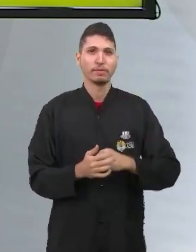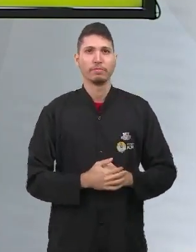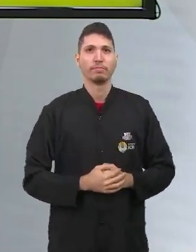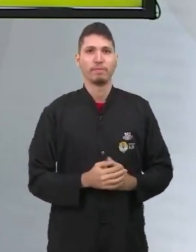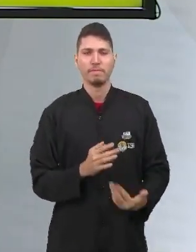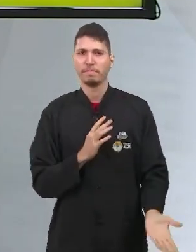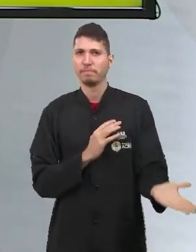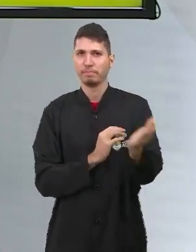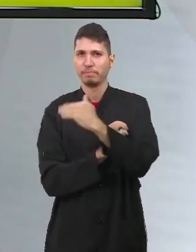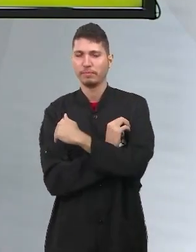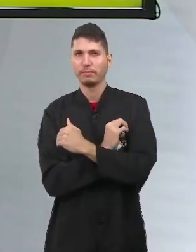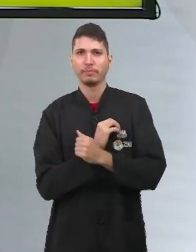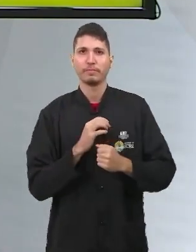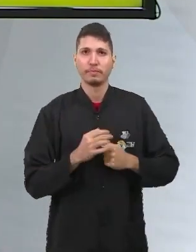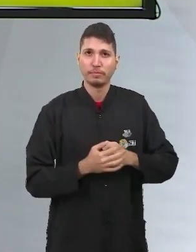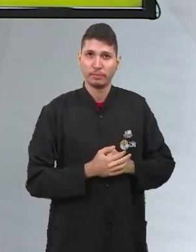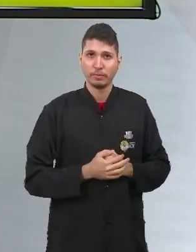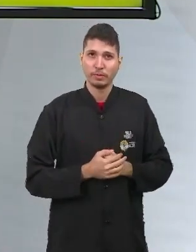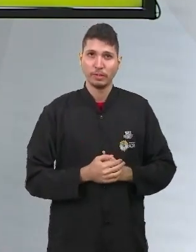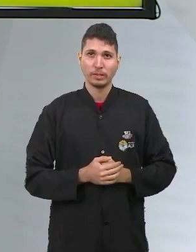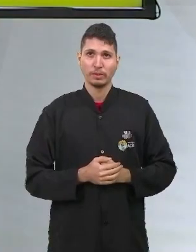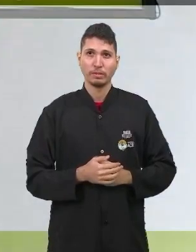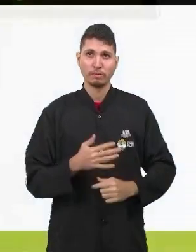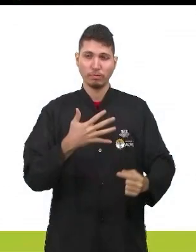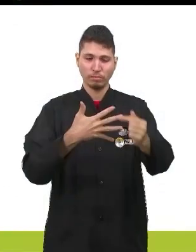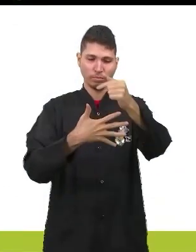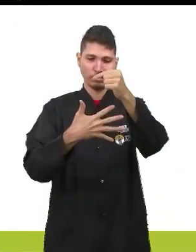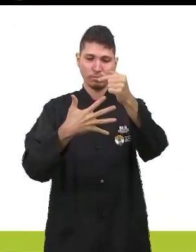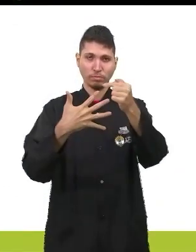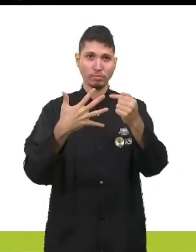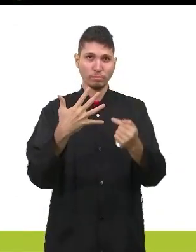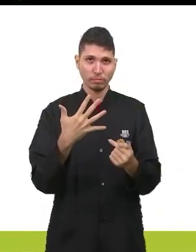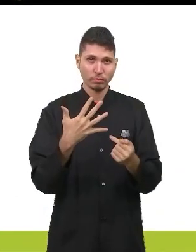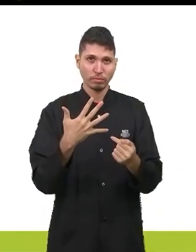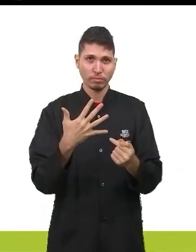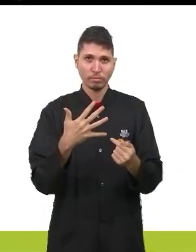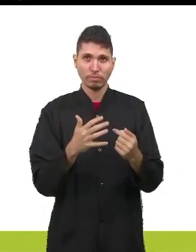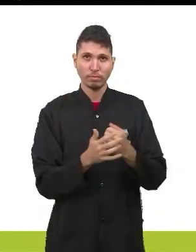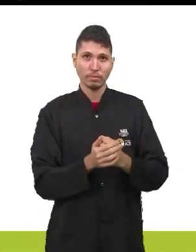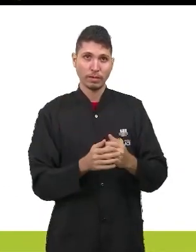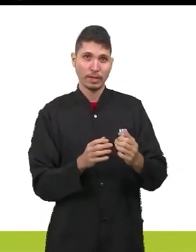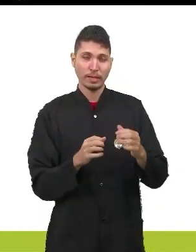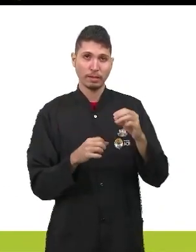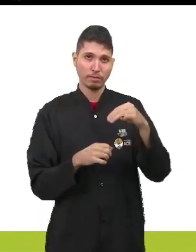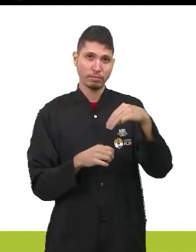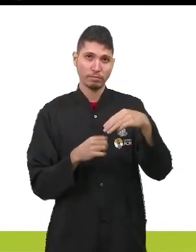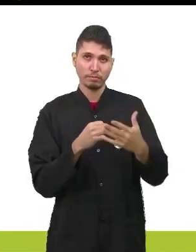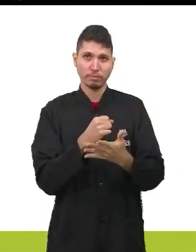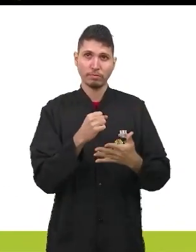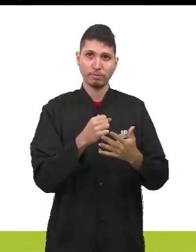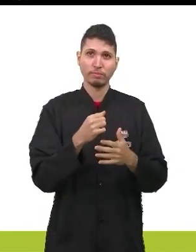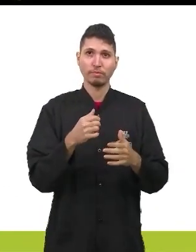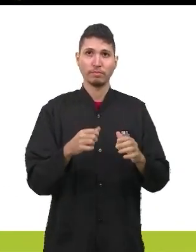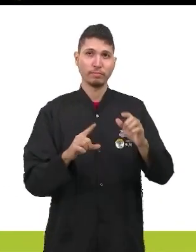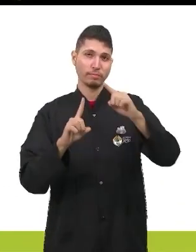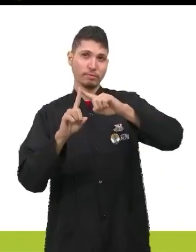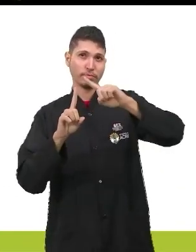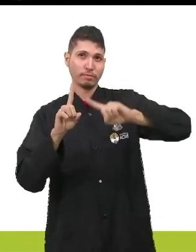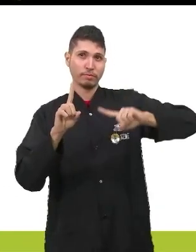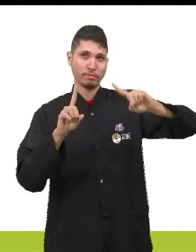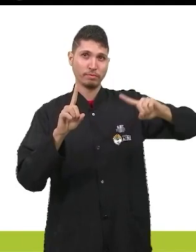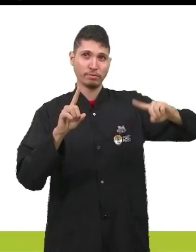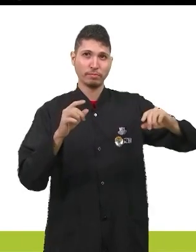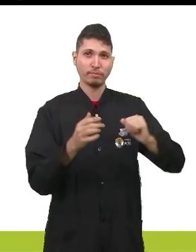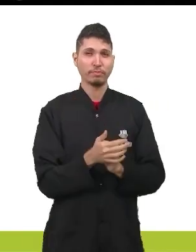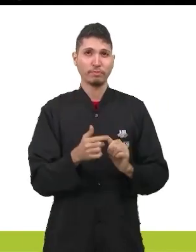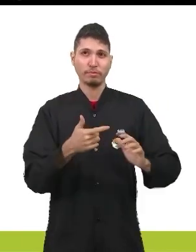lá, sigam aqui. Vamos dar uma olhadinha primeiro no top 5. No top 5 vai aparecer também a matemática básica, estatística, geometria espacial e no